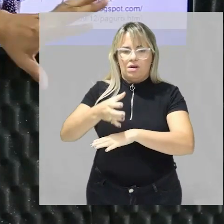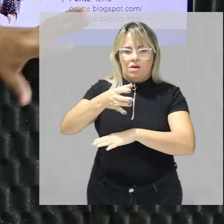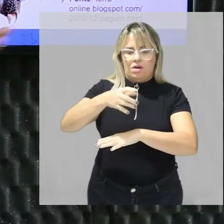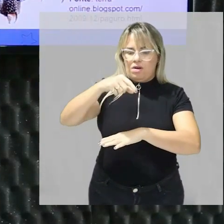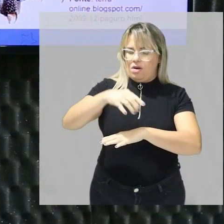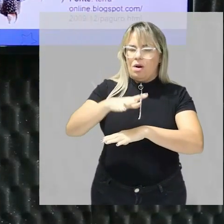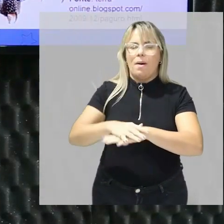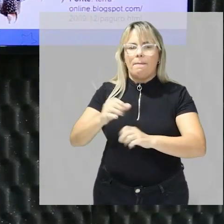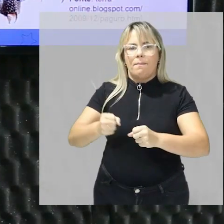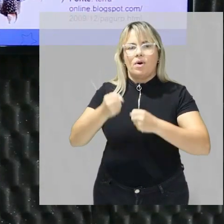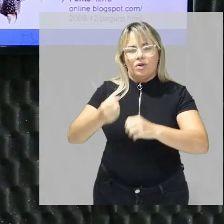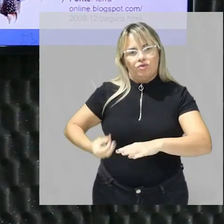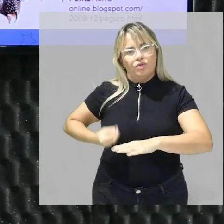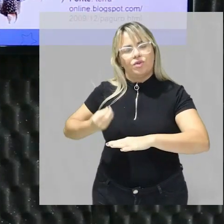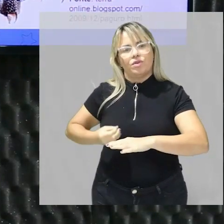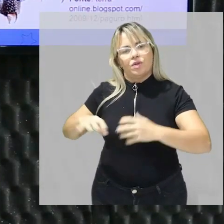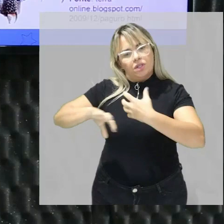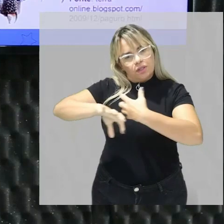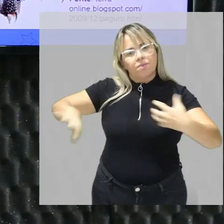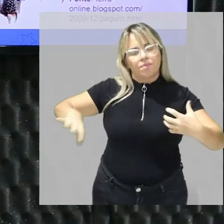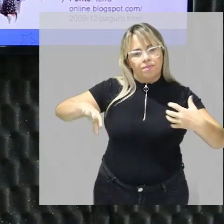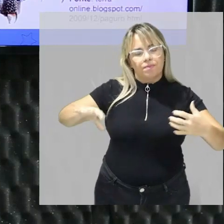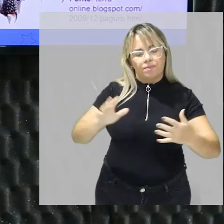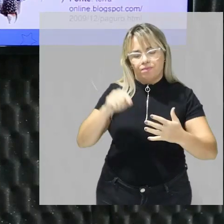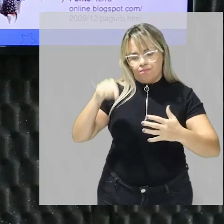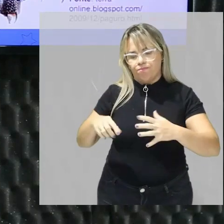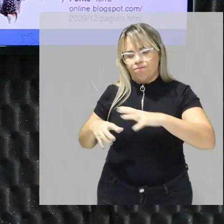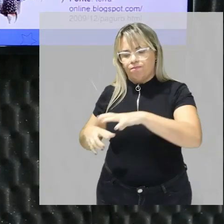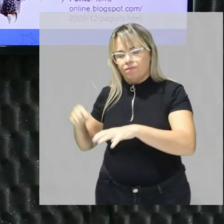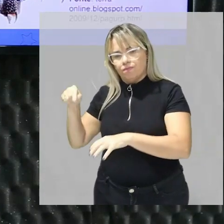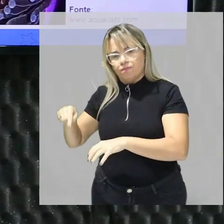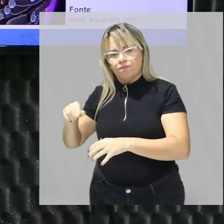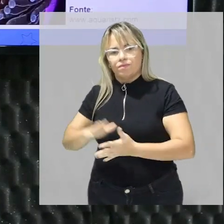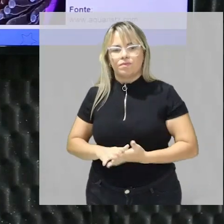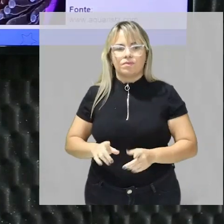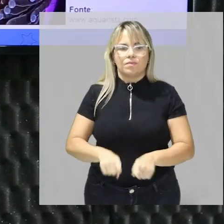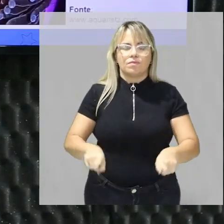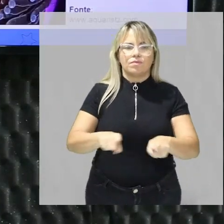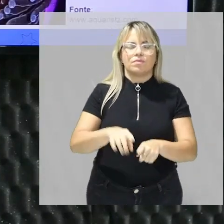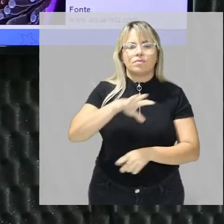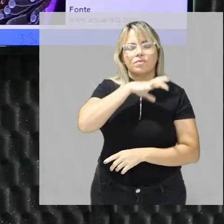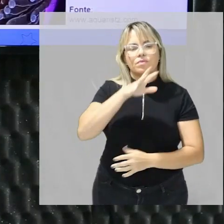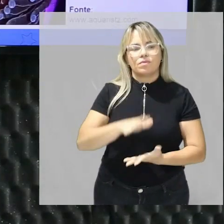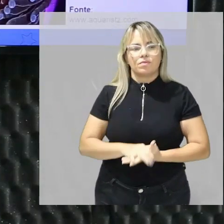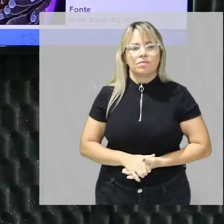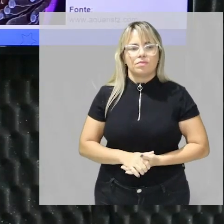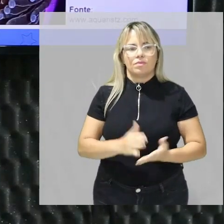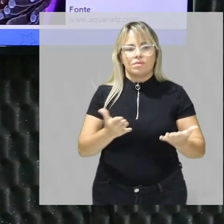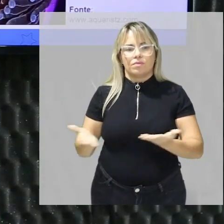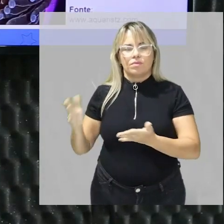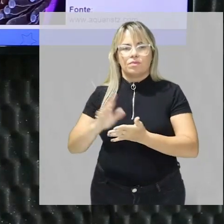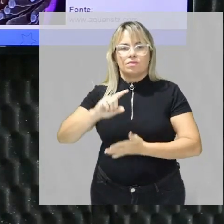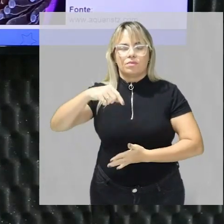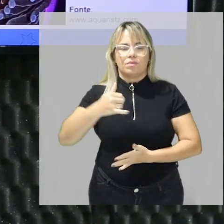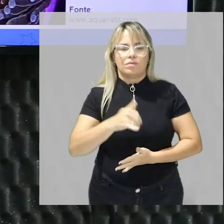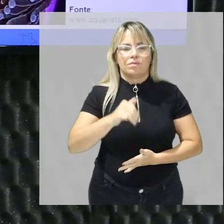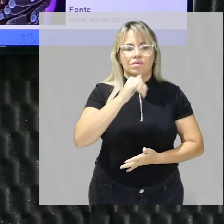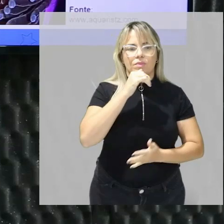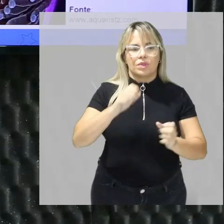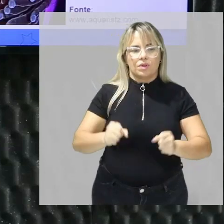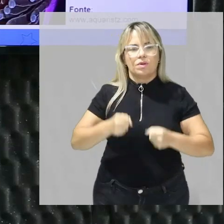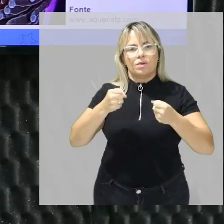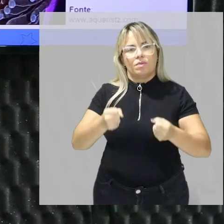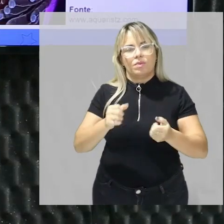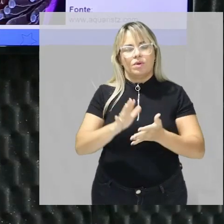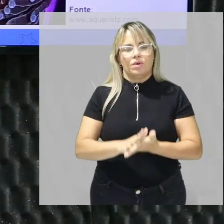viver separadamente do organismo do caranguejo, tá, gente? Esse é outro exemplo também que a gente pode